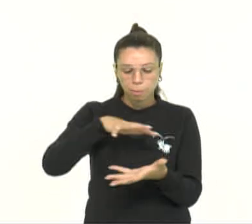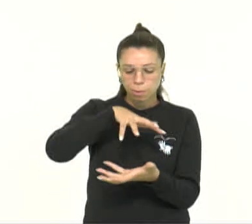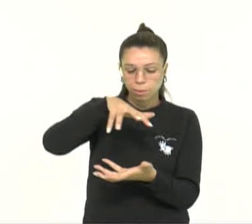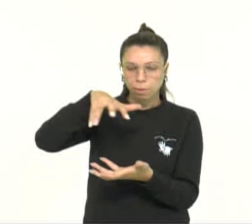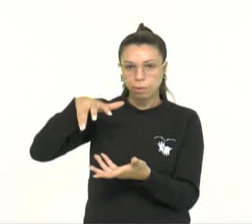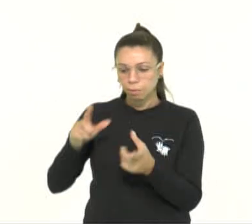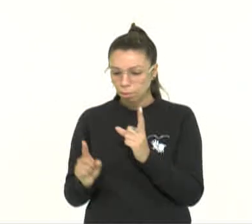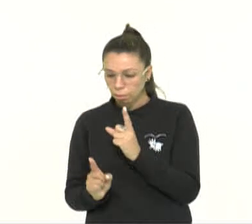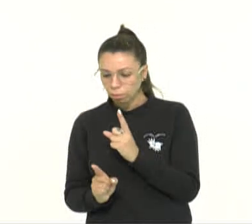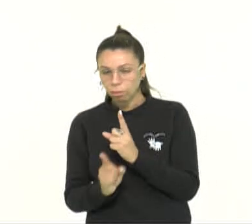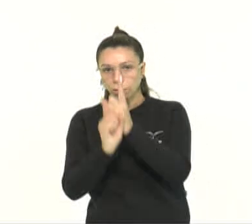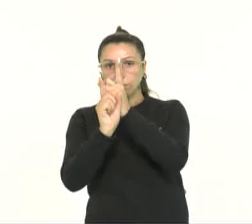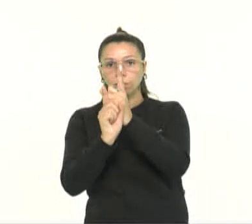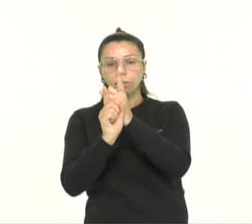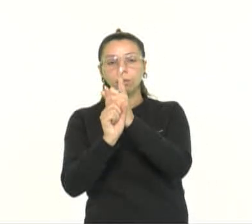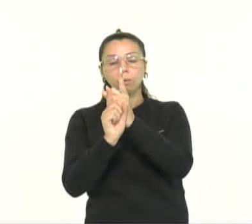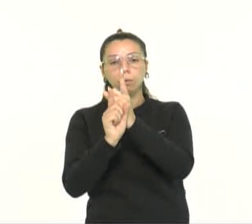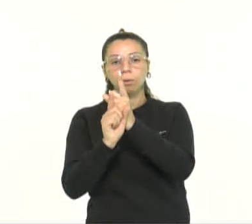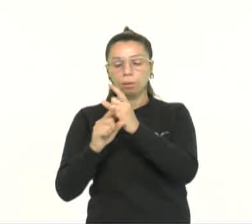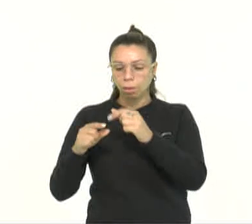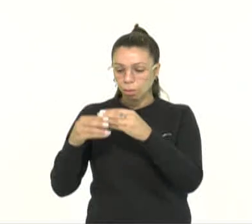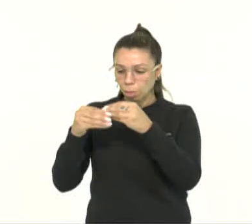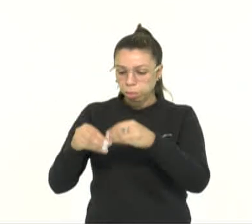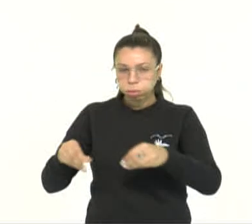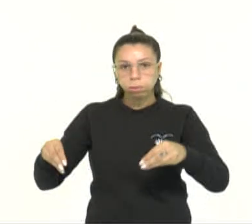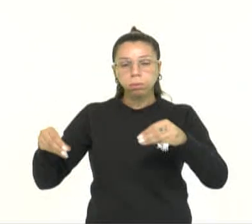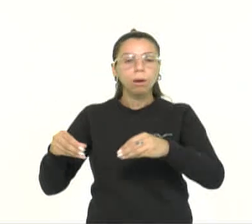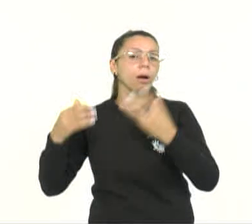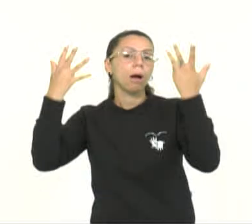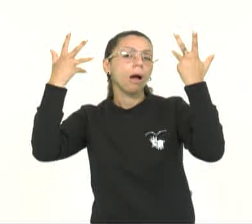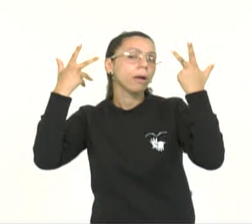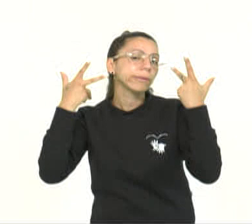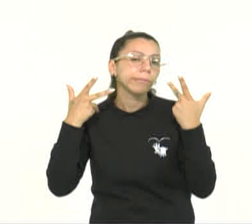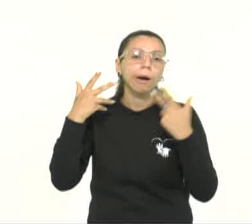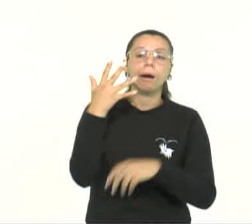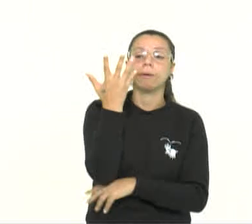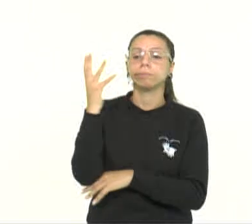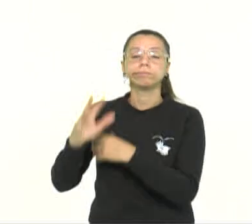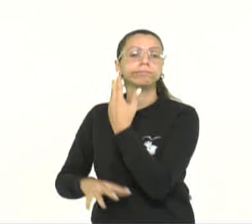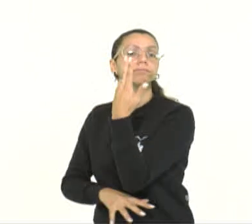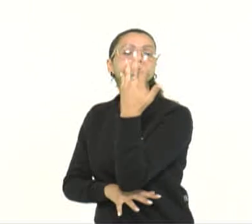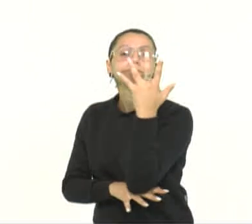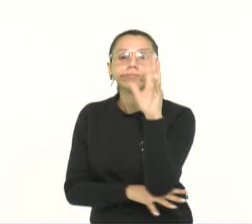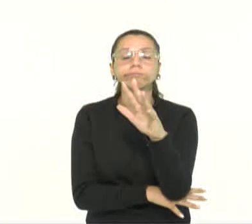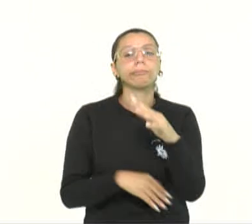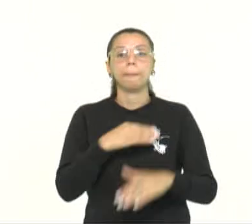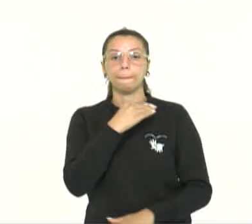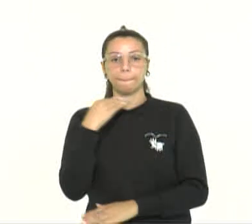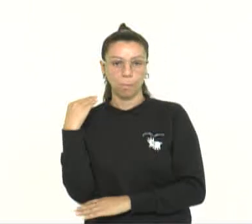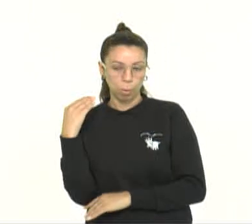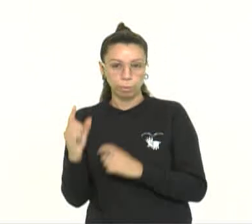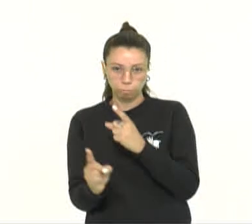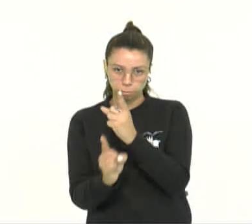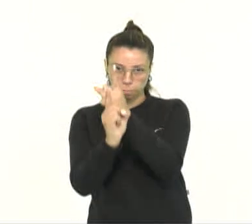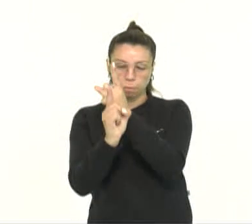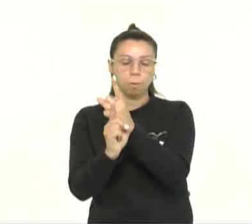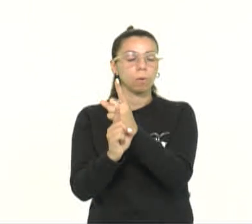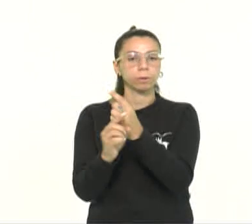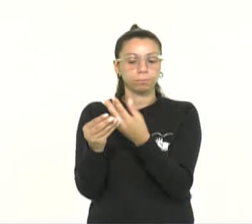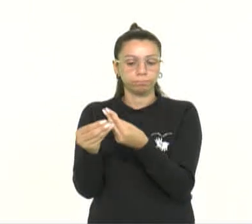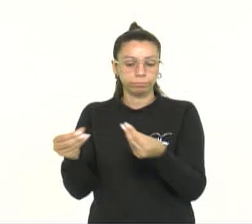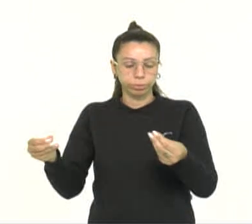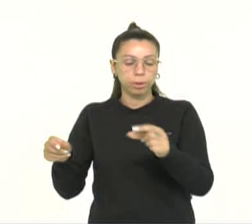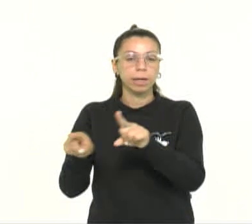contém matérias orgânicas e é capaz de sustentar plantas e vegetais sobre si em um ambiente aberto,